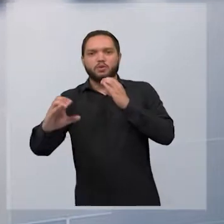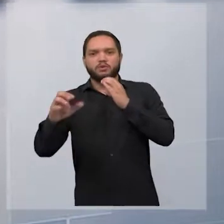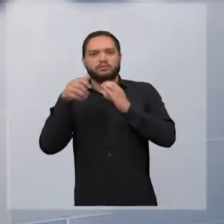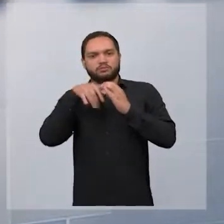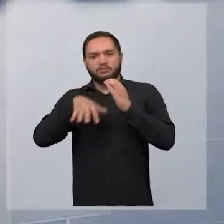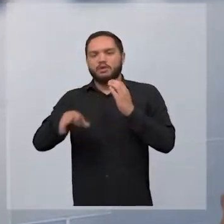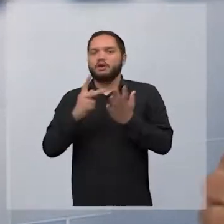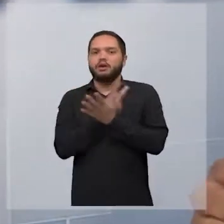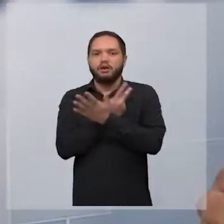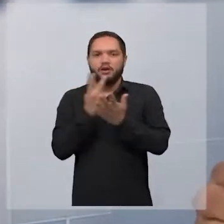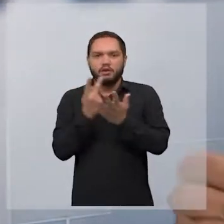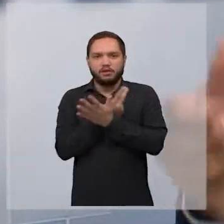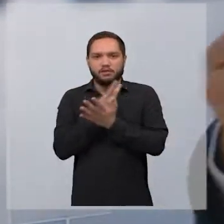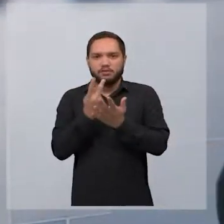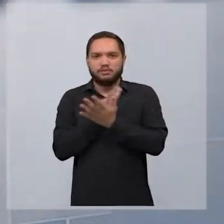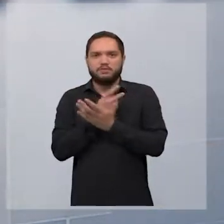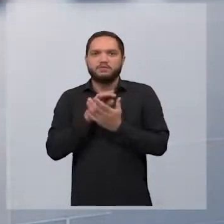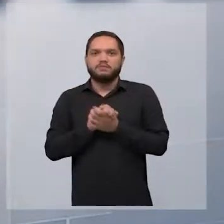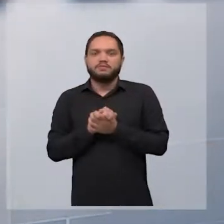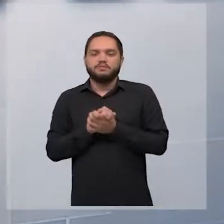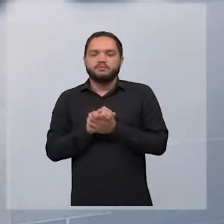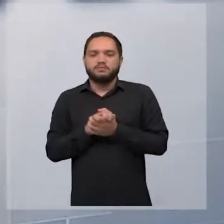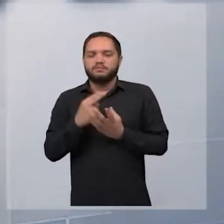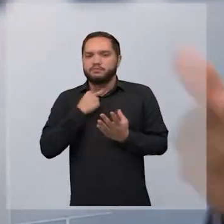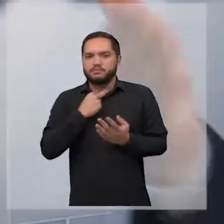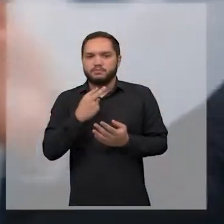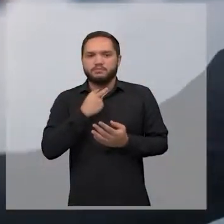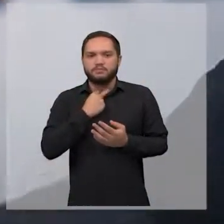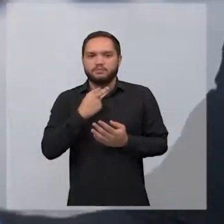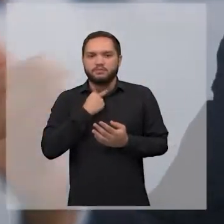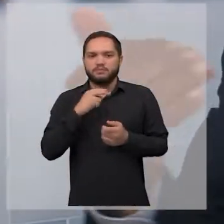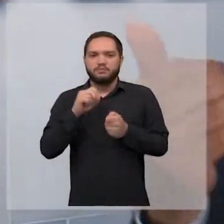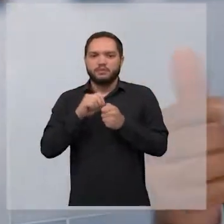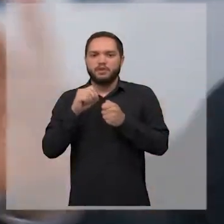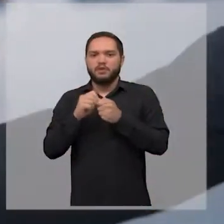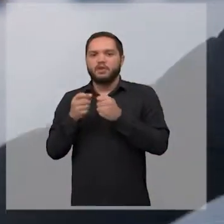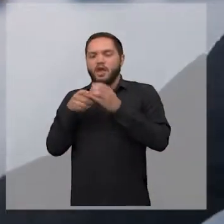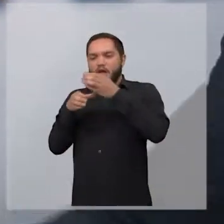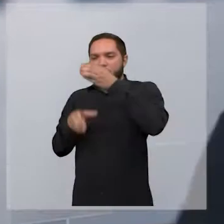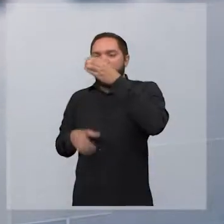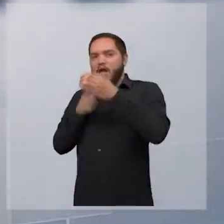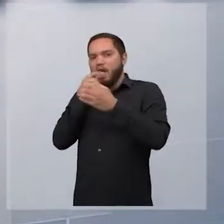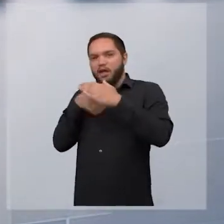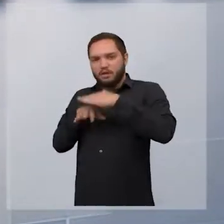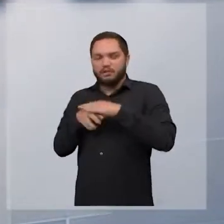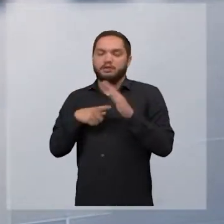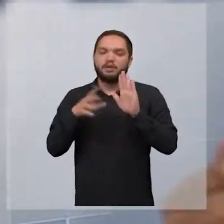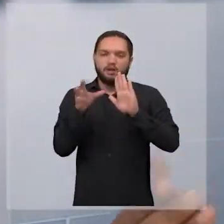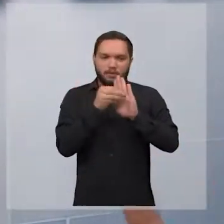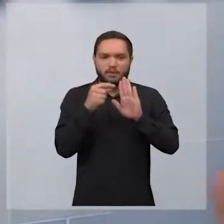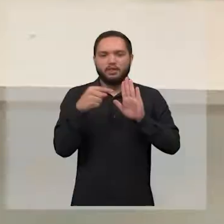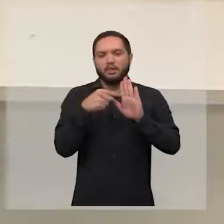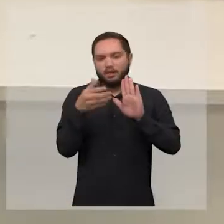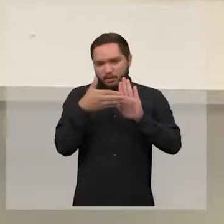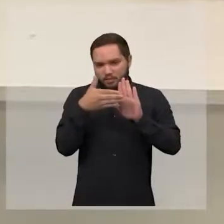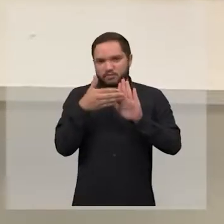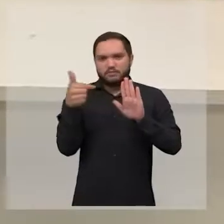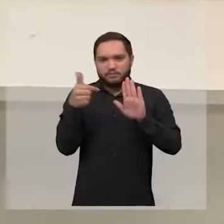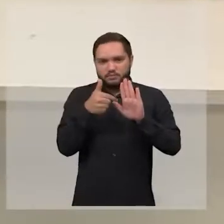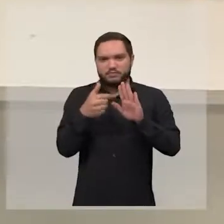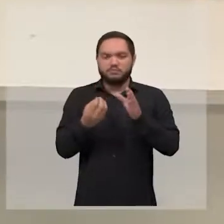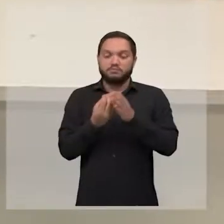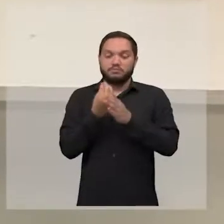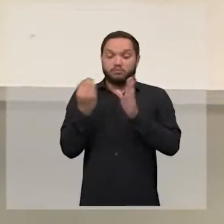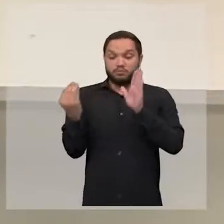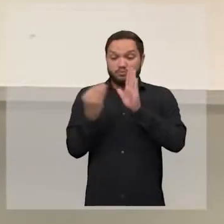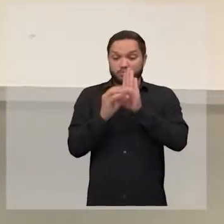Cria uma cisterna, faça Não o melhor, pode. né? Armazene água Faça e uma cisterna. faça o reuso. A nossa emenda propõe isso. E estando em lei, é interessante. O Código da que- Cidade. Agora eu